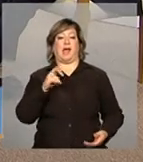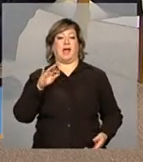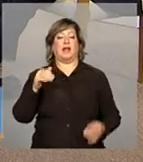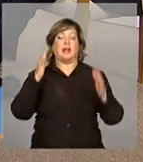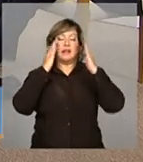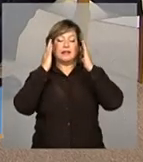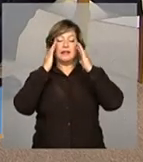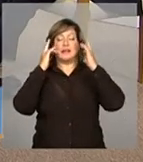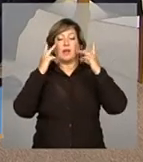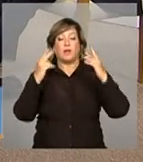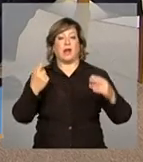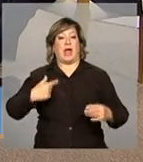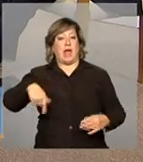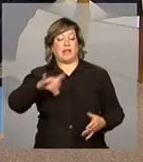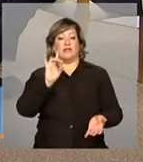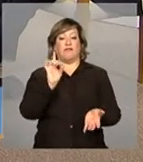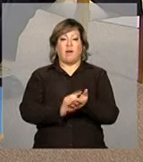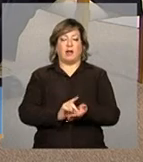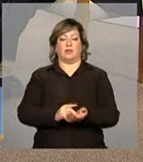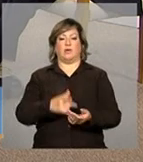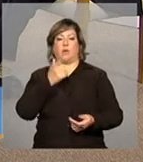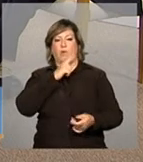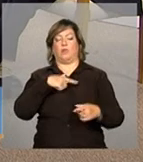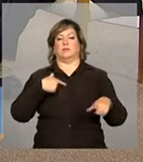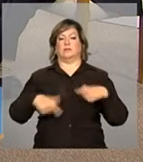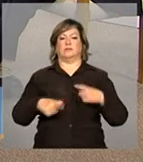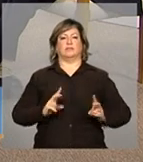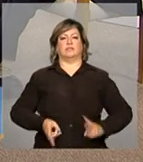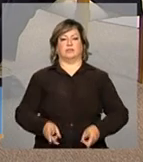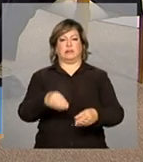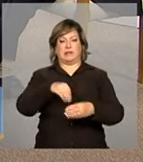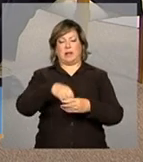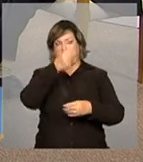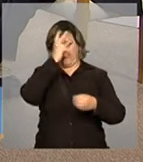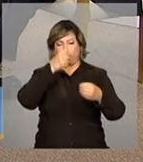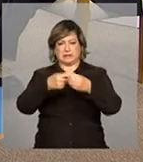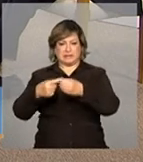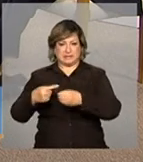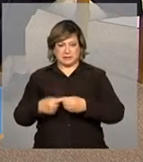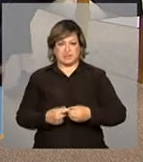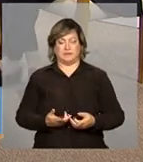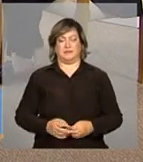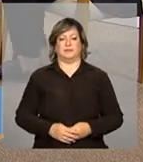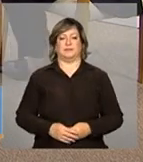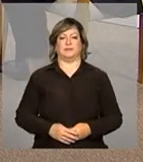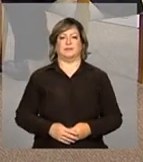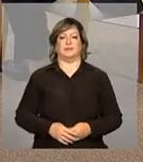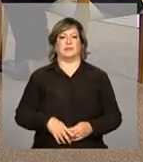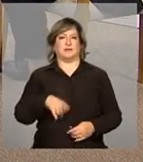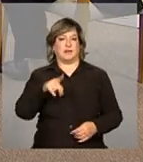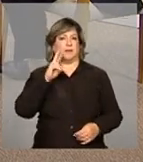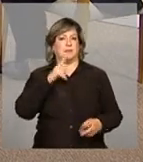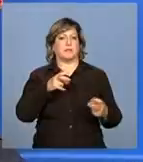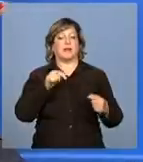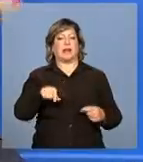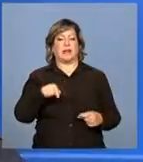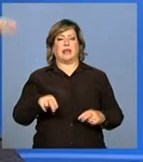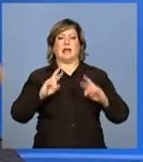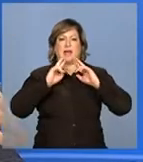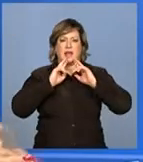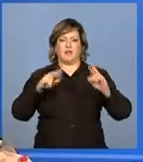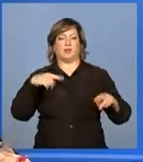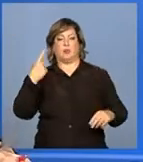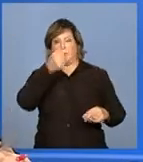tranquila para que eles de fato possam cumprir com seu trabalho nos municípios você também percebe que isso é uma reclamação das